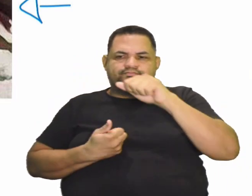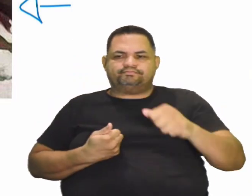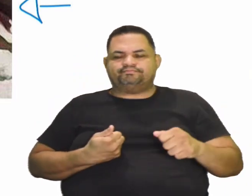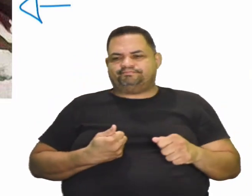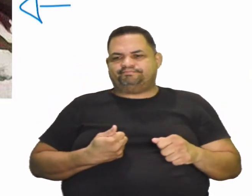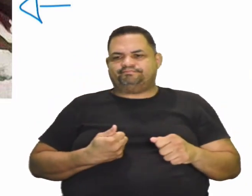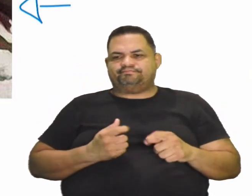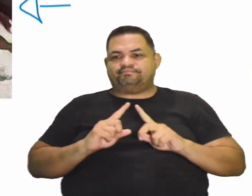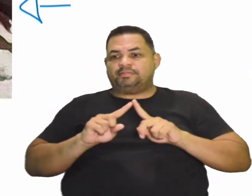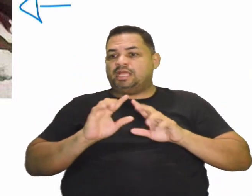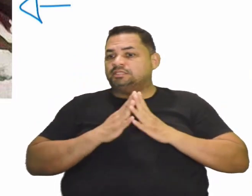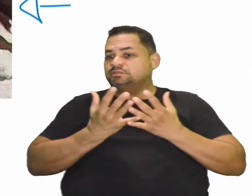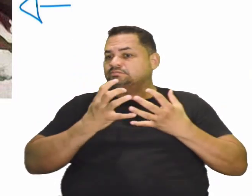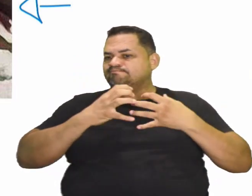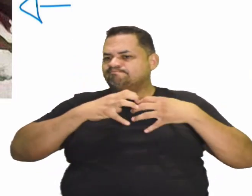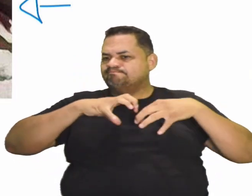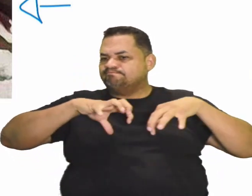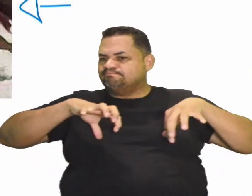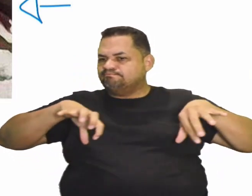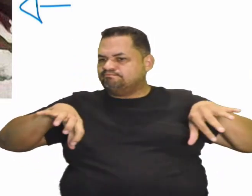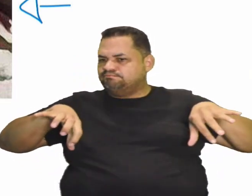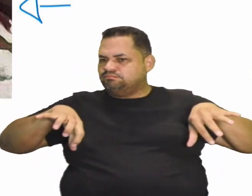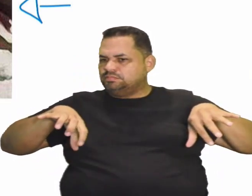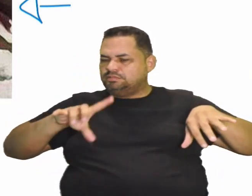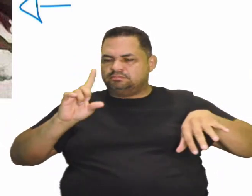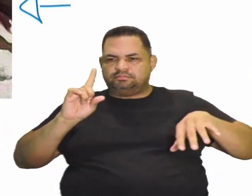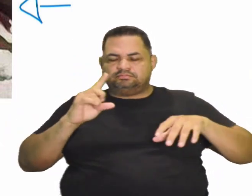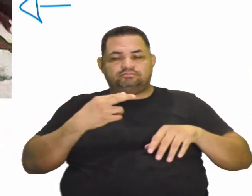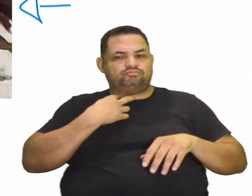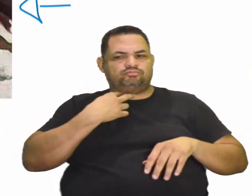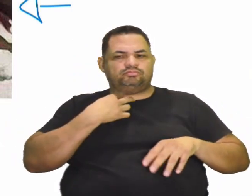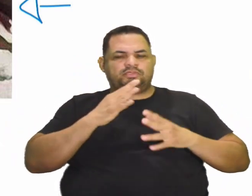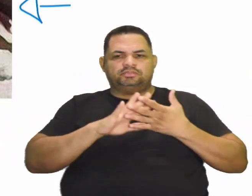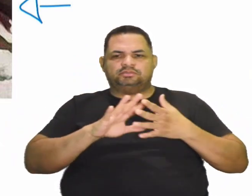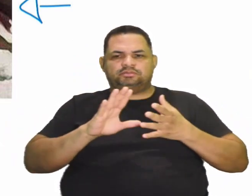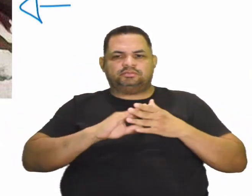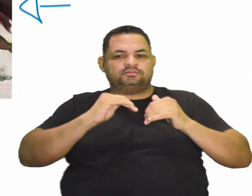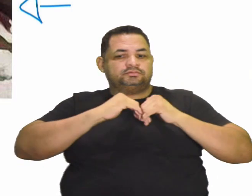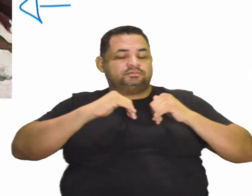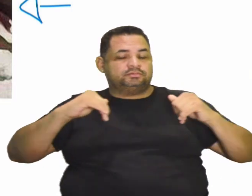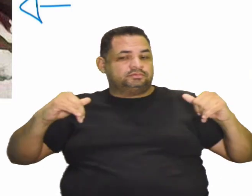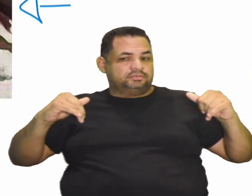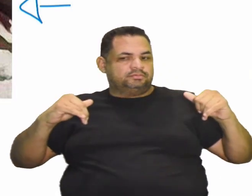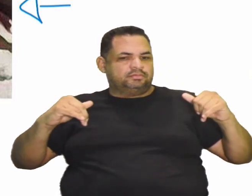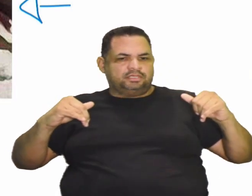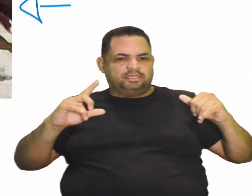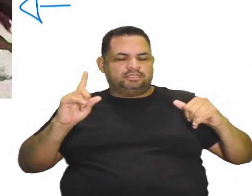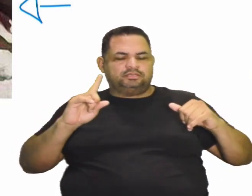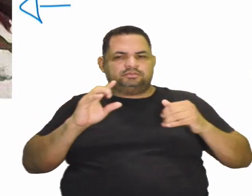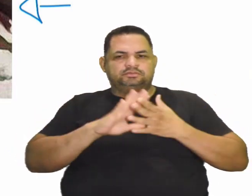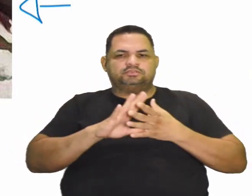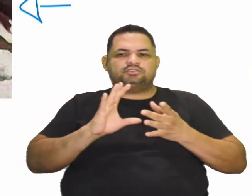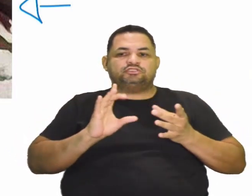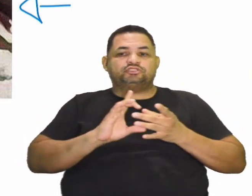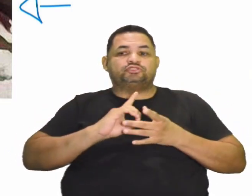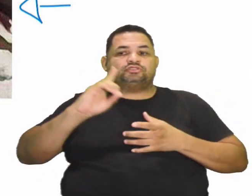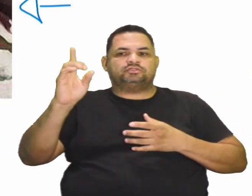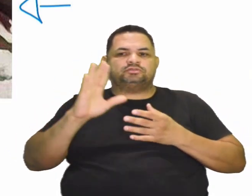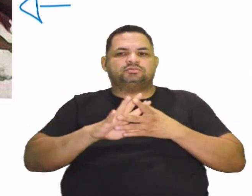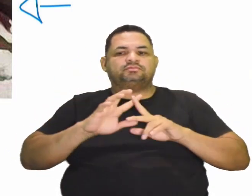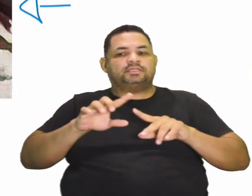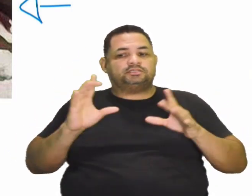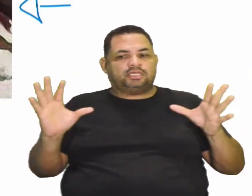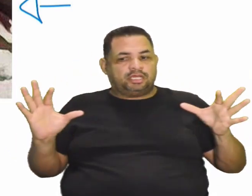se afasta de Deus, né? Não se afasta. O homem está intimamente conectado